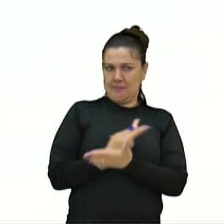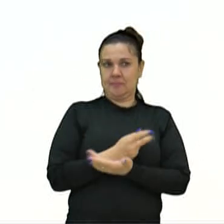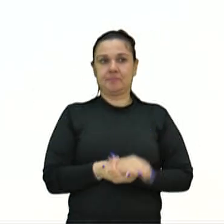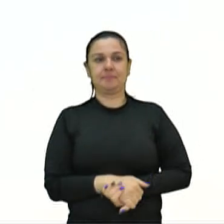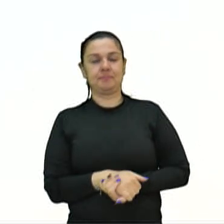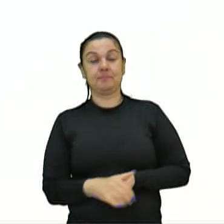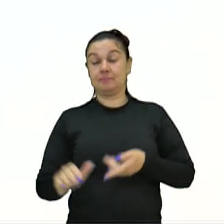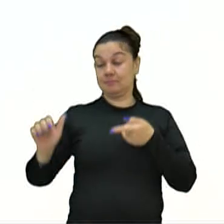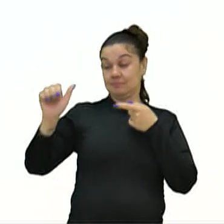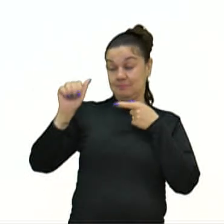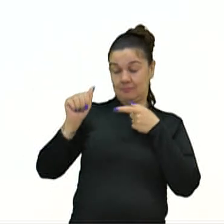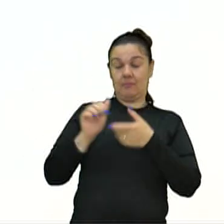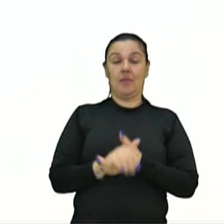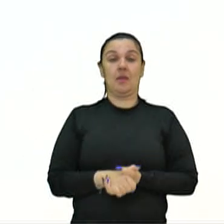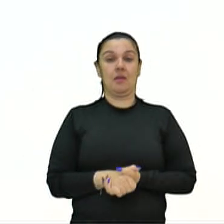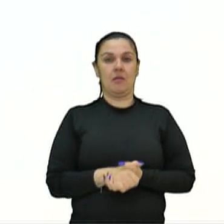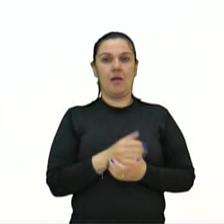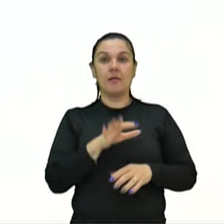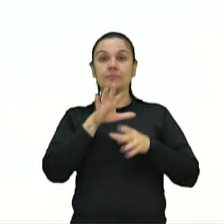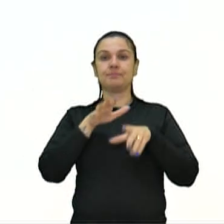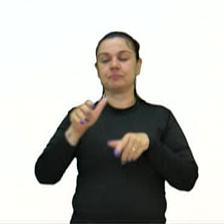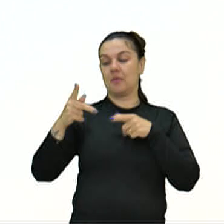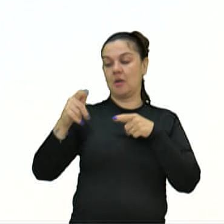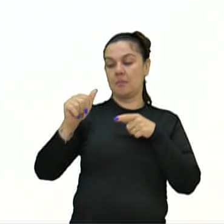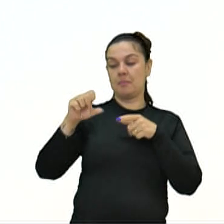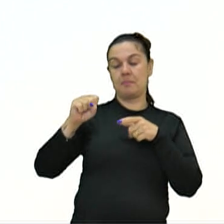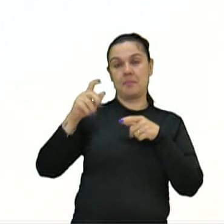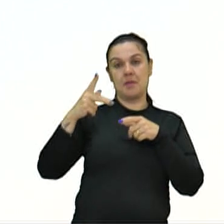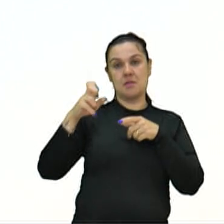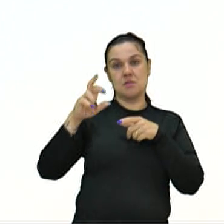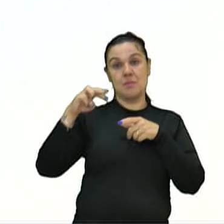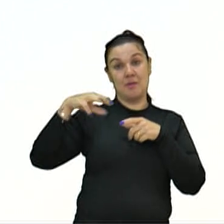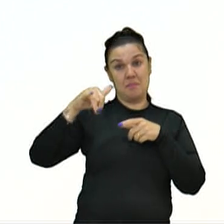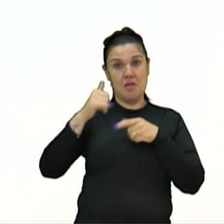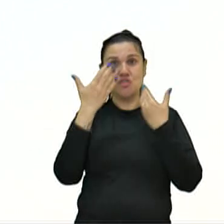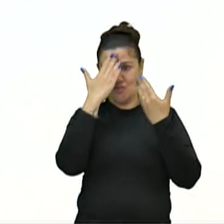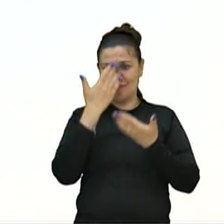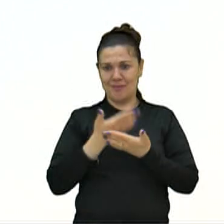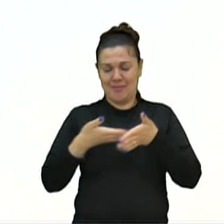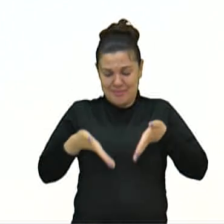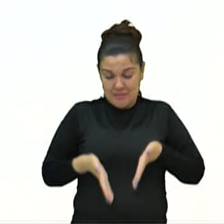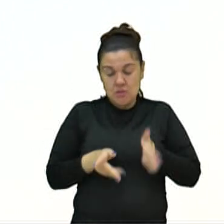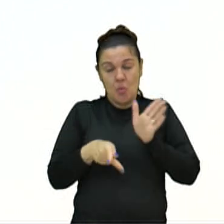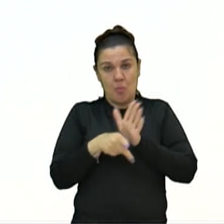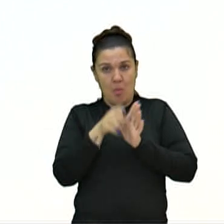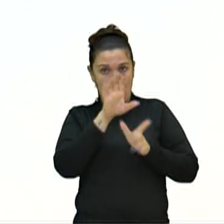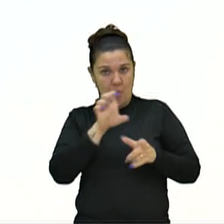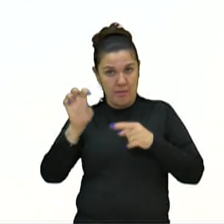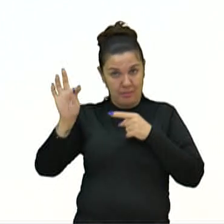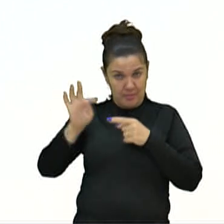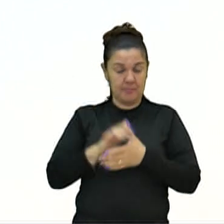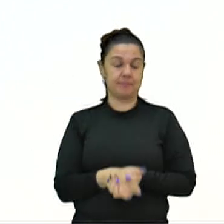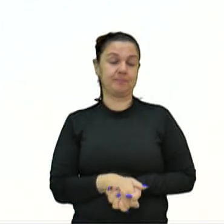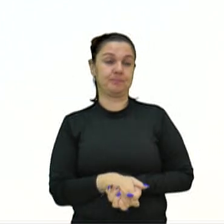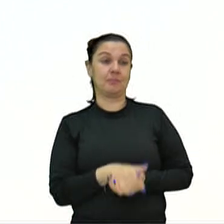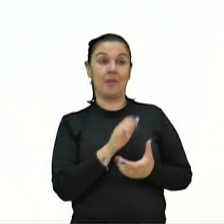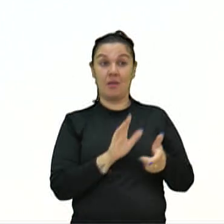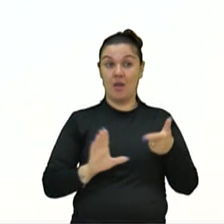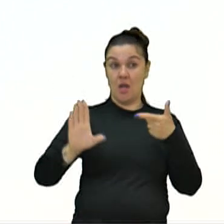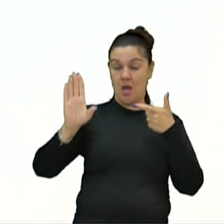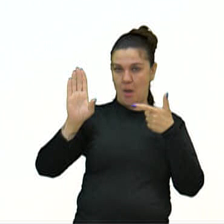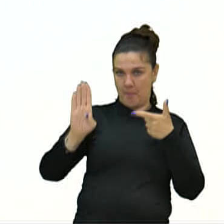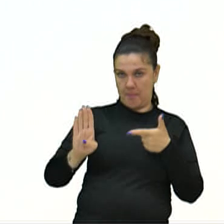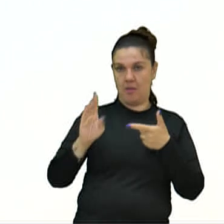incorreta? Letra A panspermia acredita que descendemos de ETs? Letra B, segundo a biogênese, um ser vivo descende de